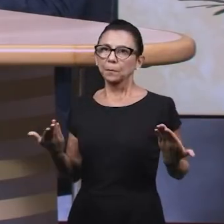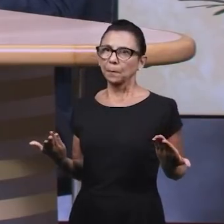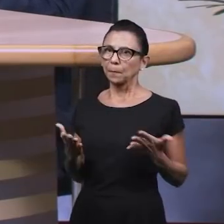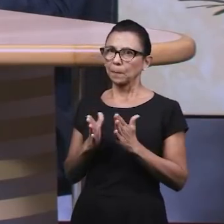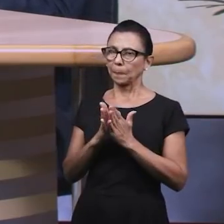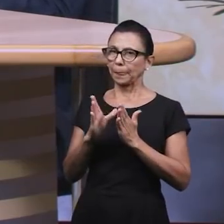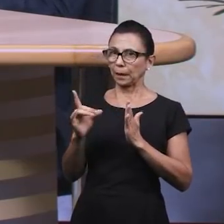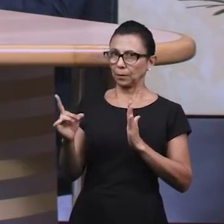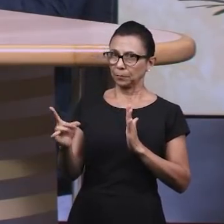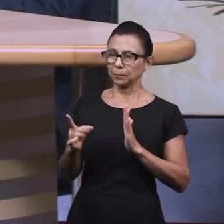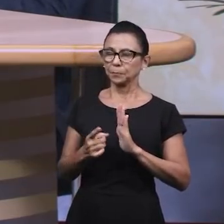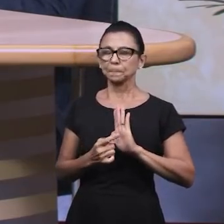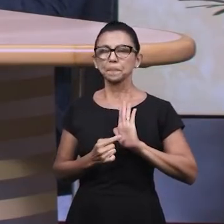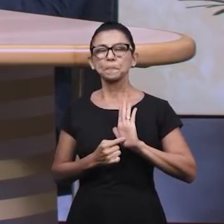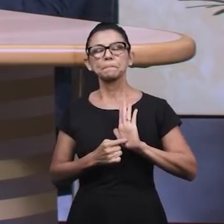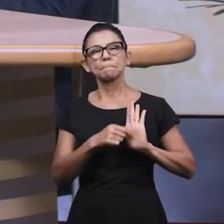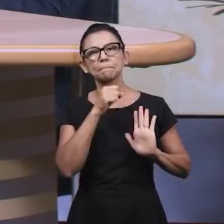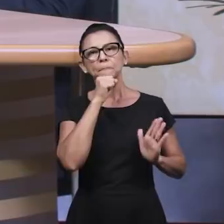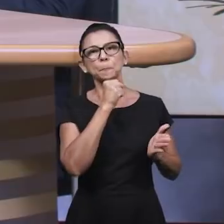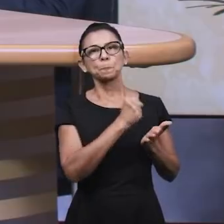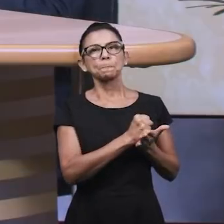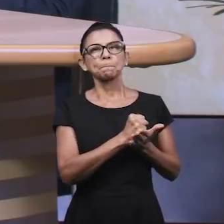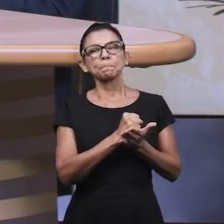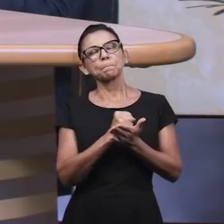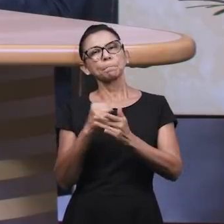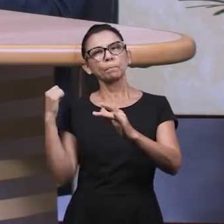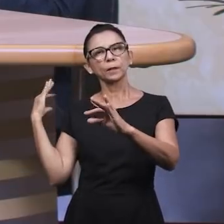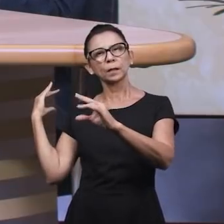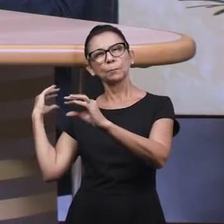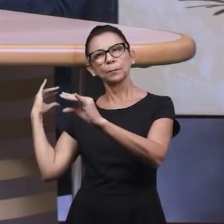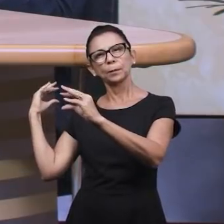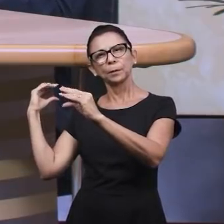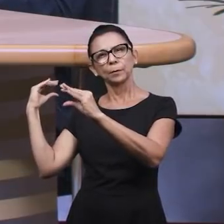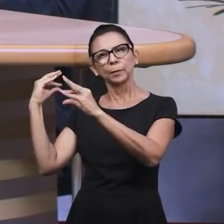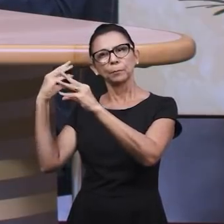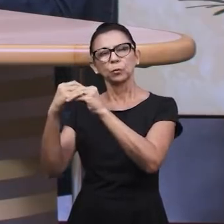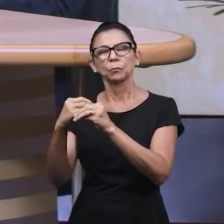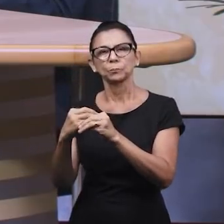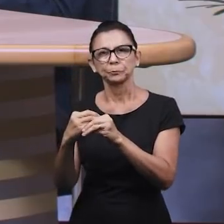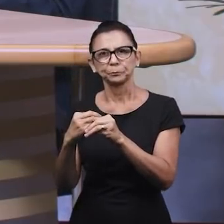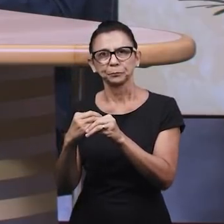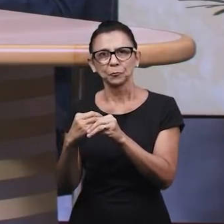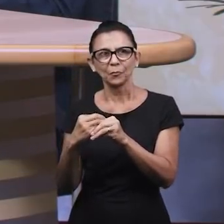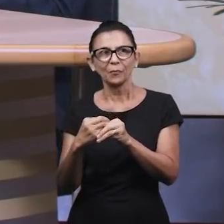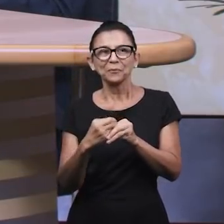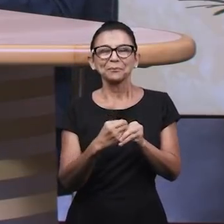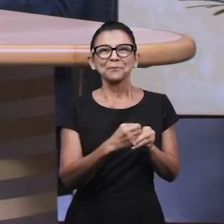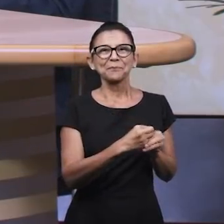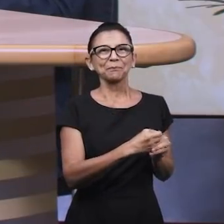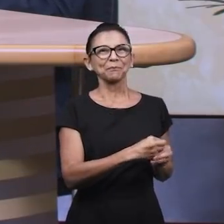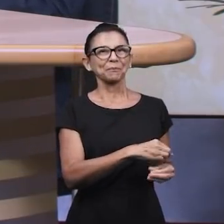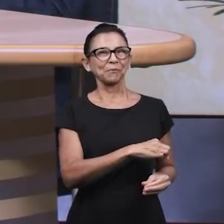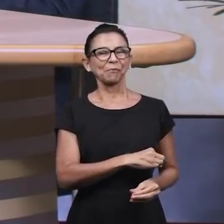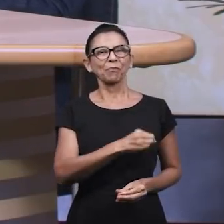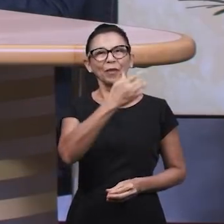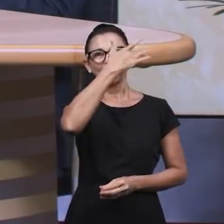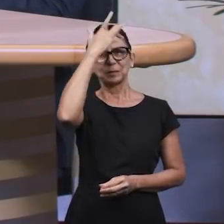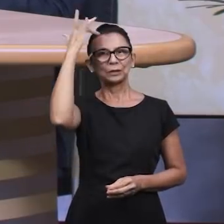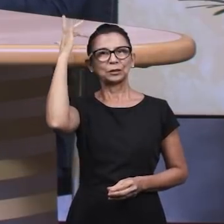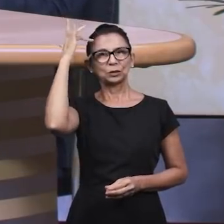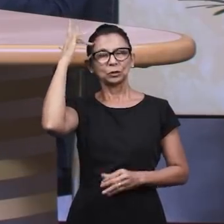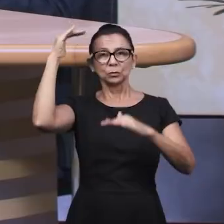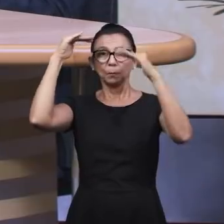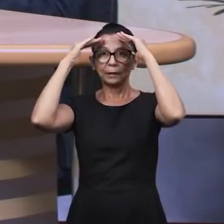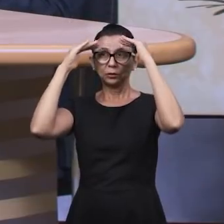na Bíblia há, no Velho Testamento, uma somatória de homens que fizeram coisas que agradaram a